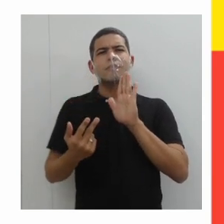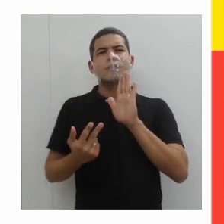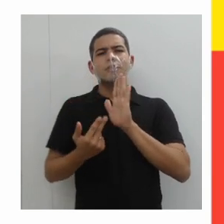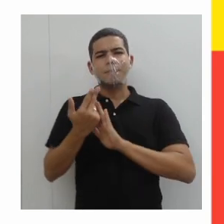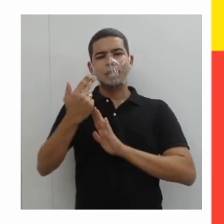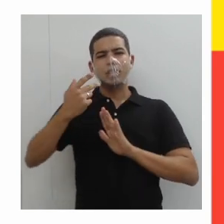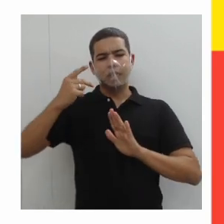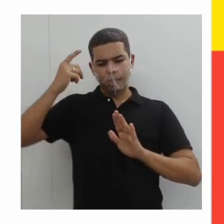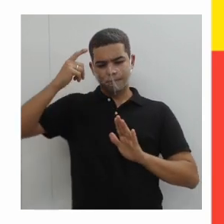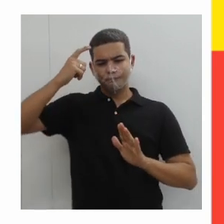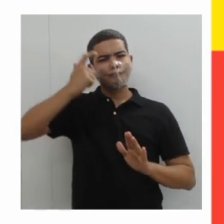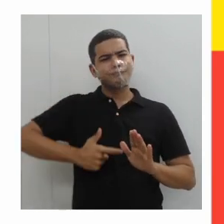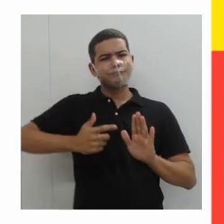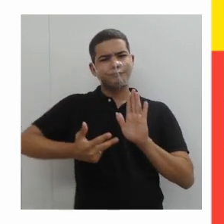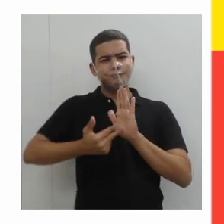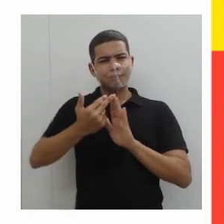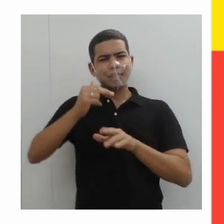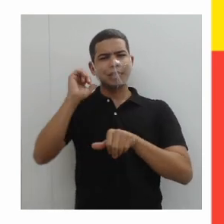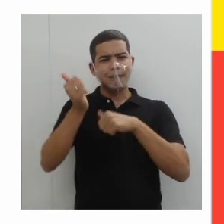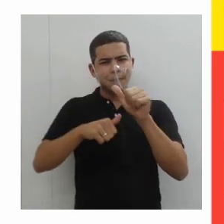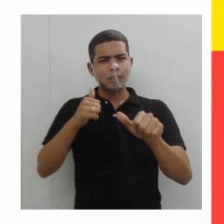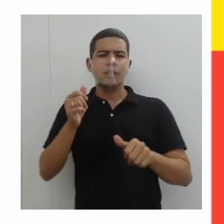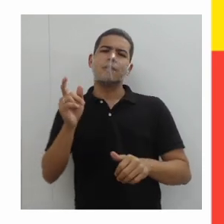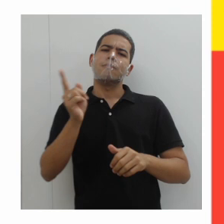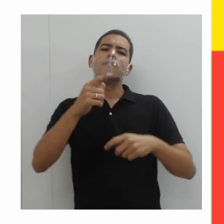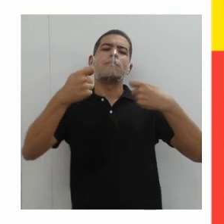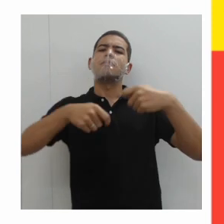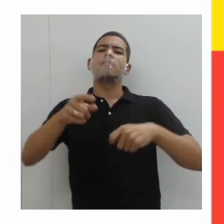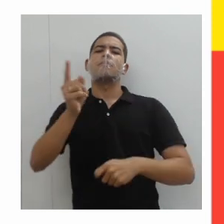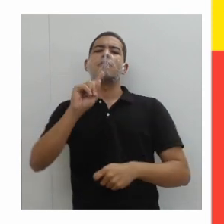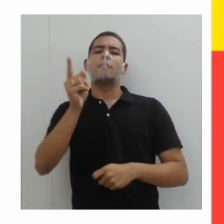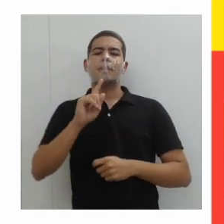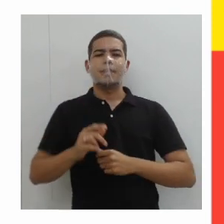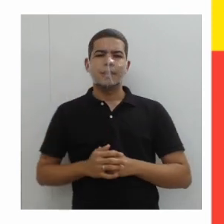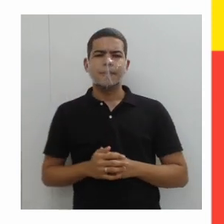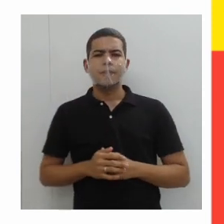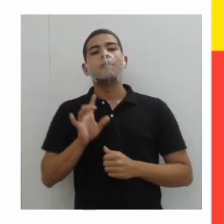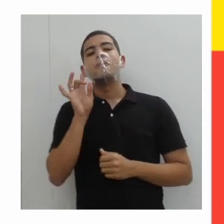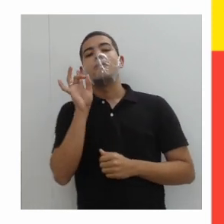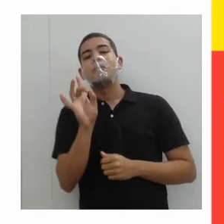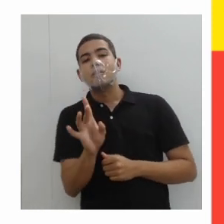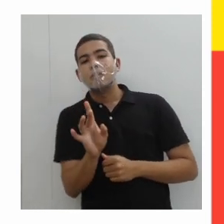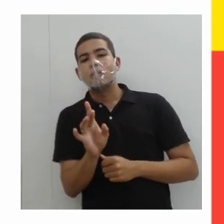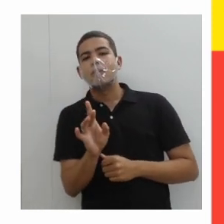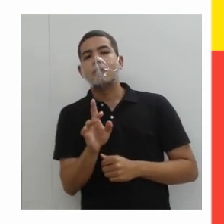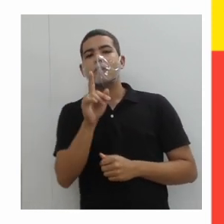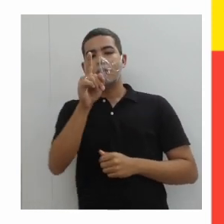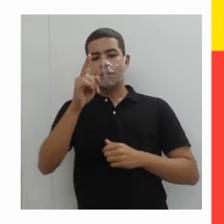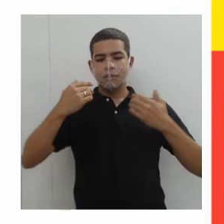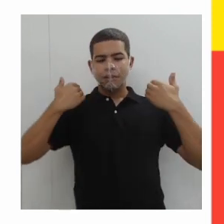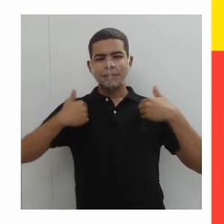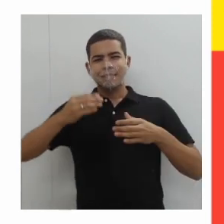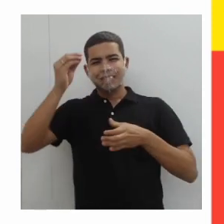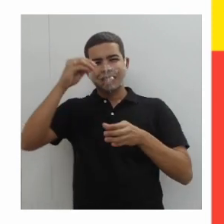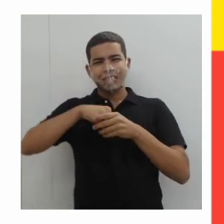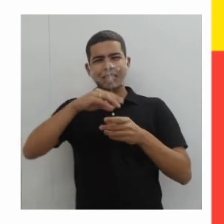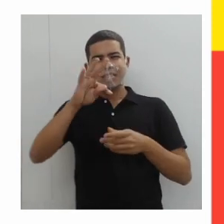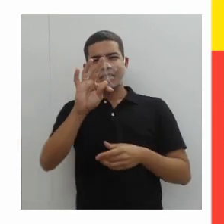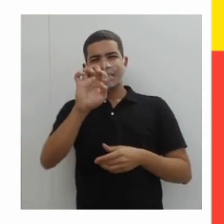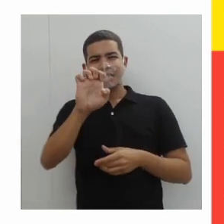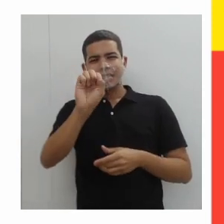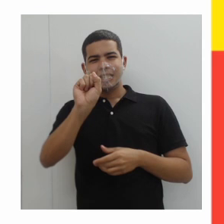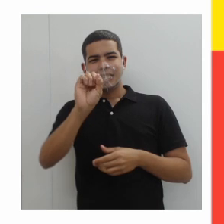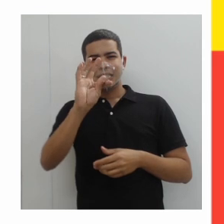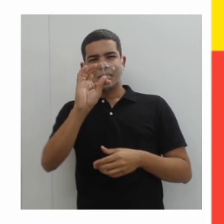redesignação sexual, certo? Para disputar competições femininas. Basta ter um nível de testosterona abaixo